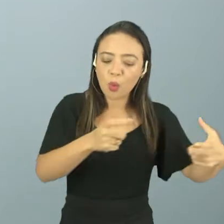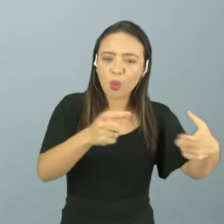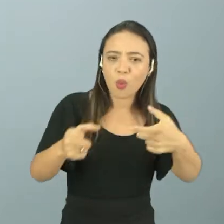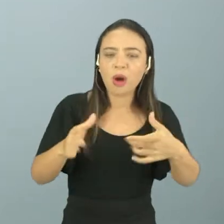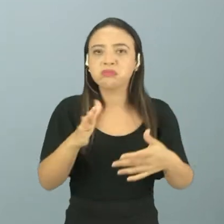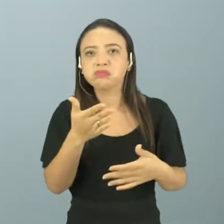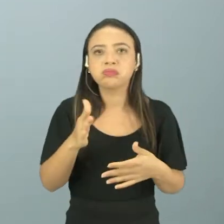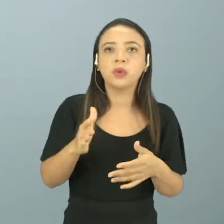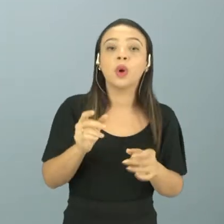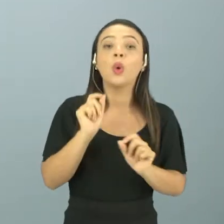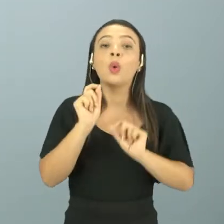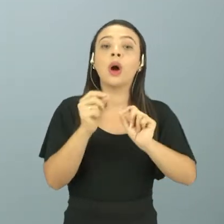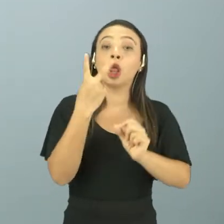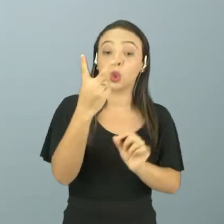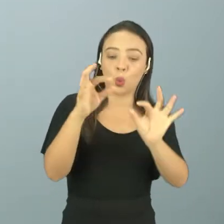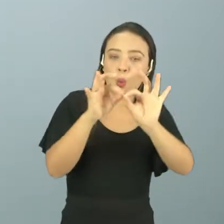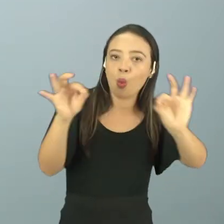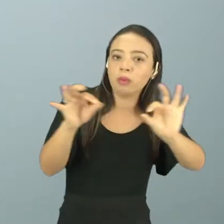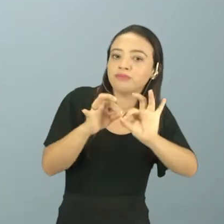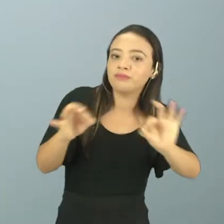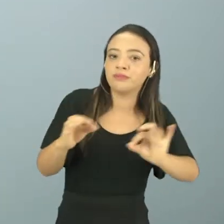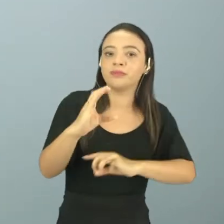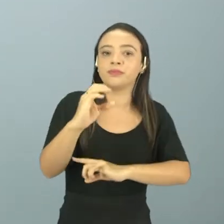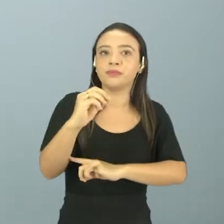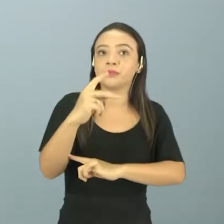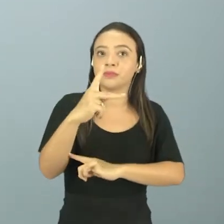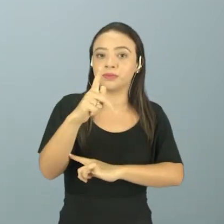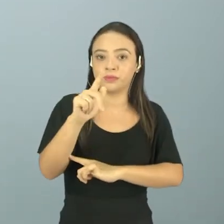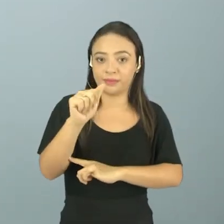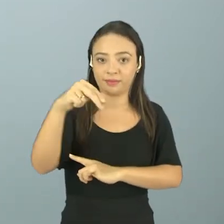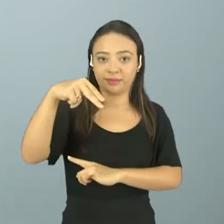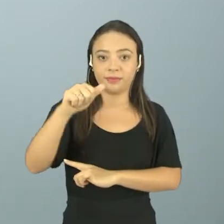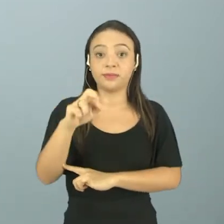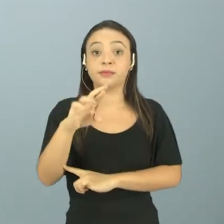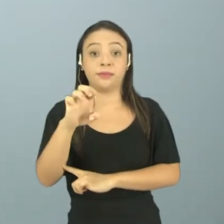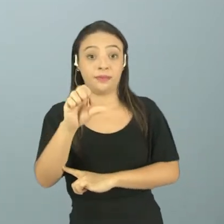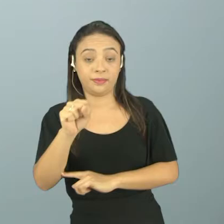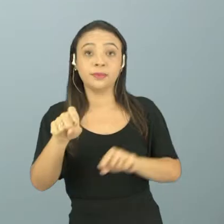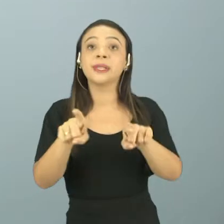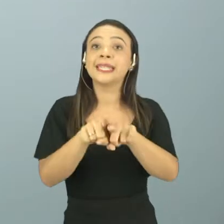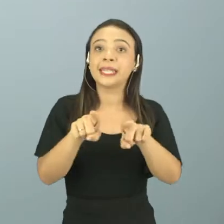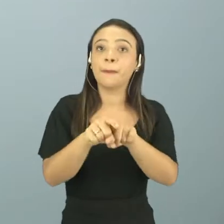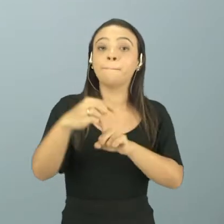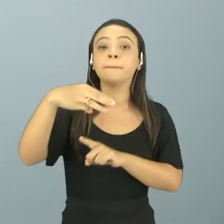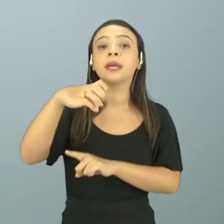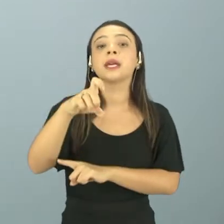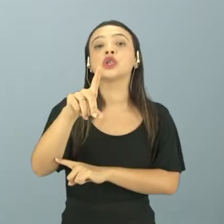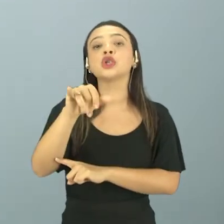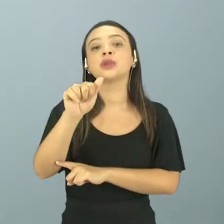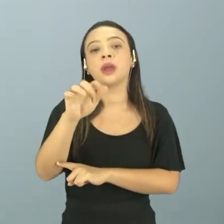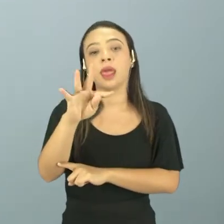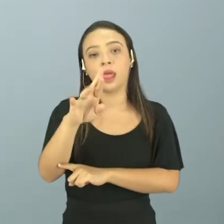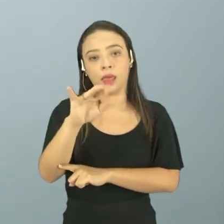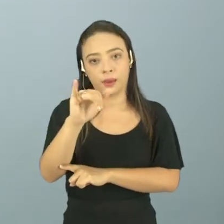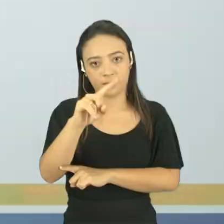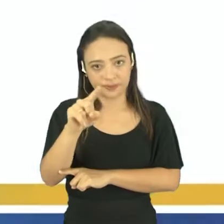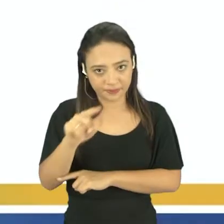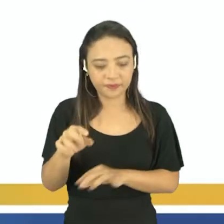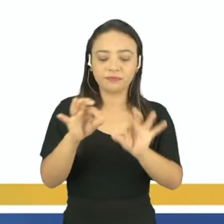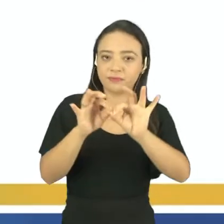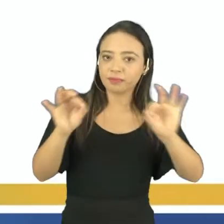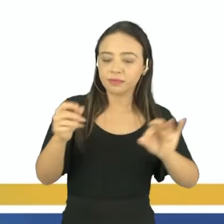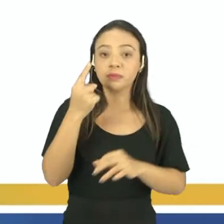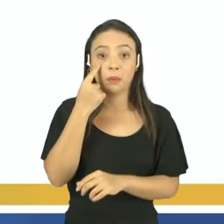posição relativa entre duas retas coplanares e também sobre a mediatriz de um segmento. Então vamos acompanhar comigo no